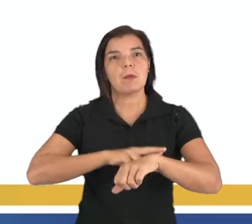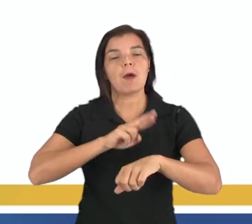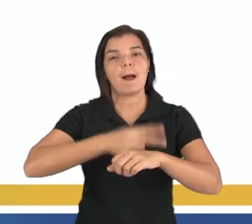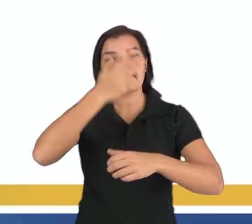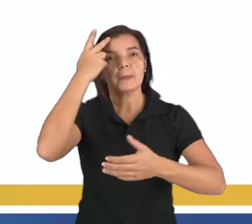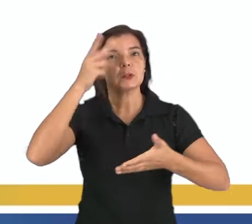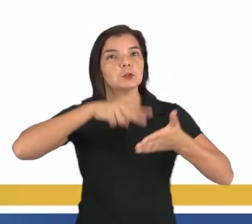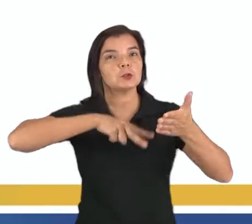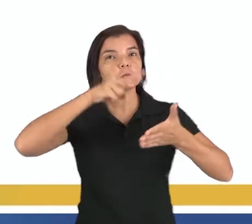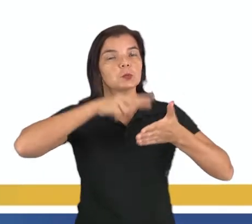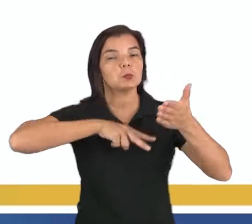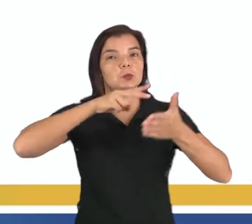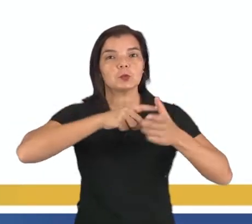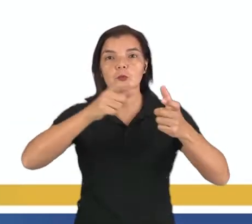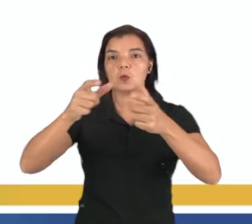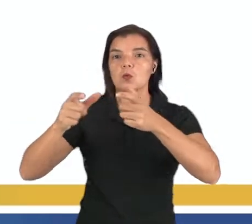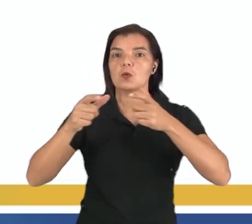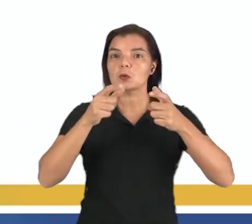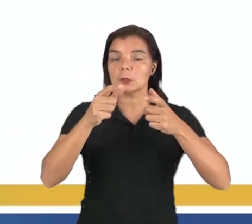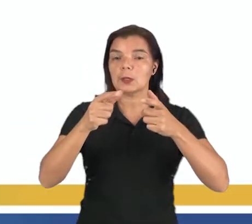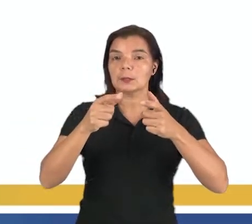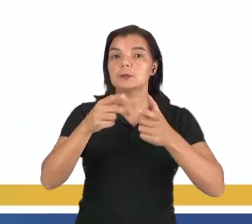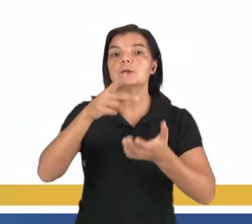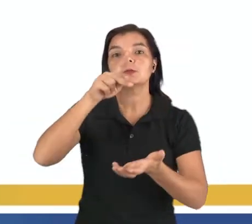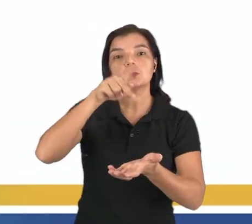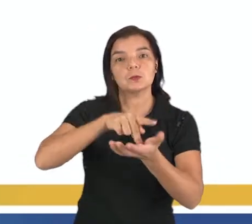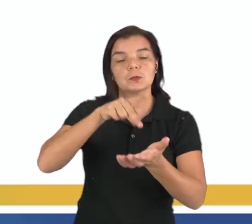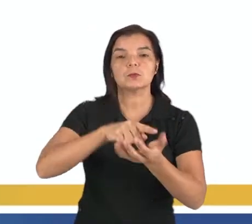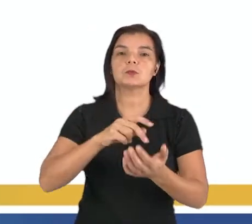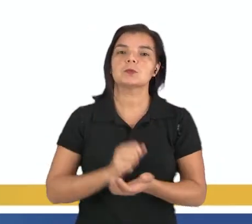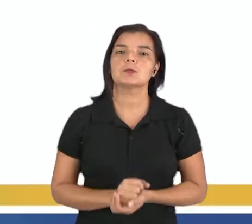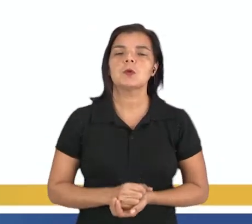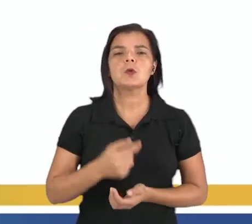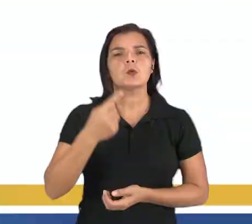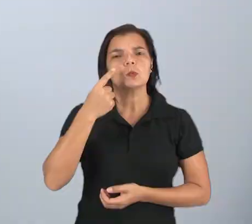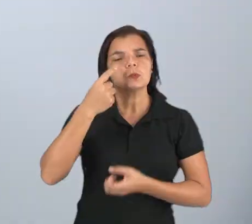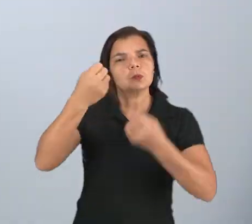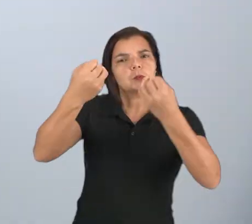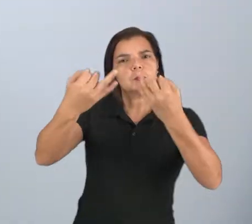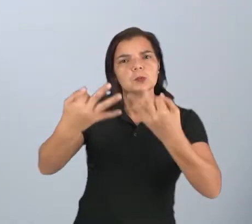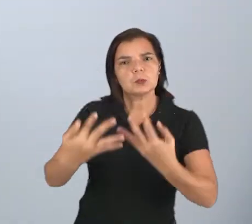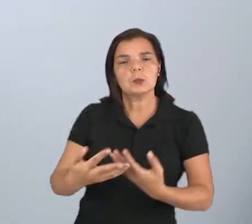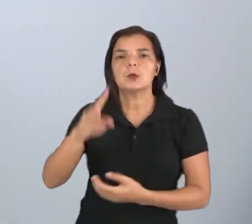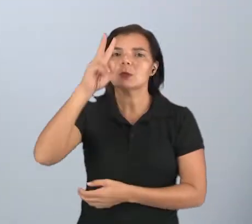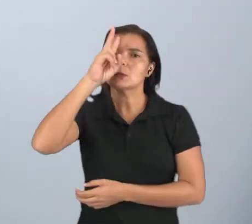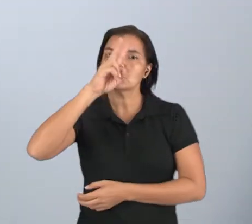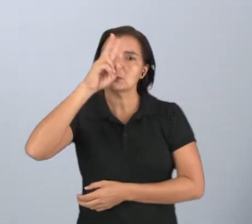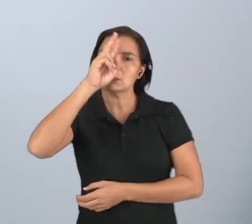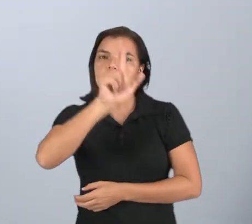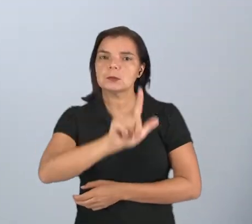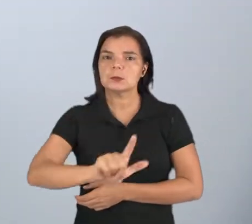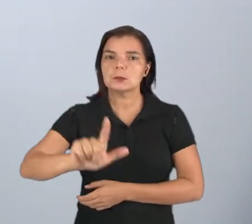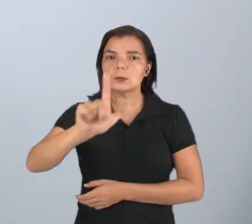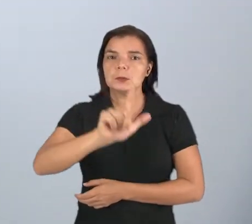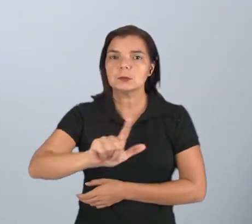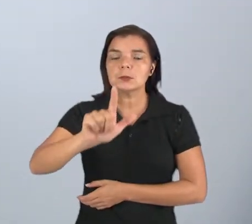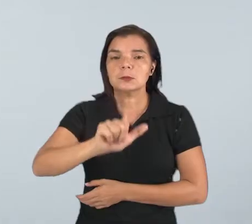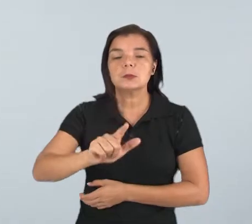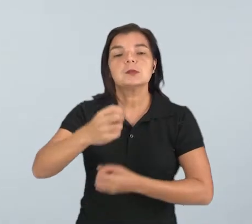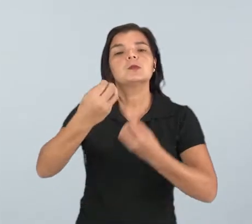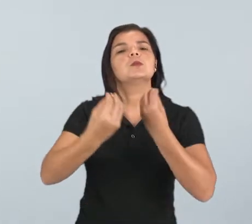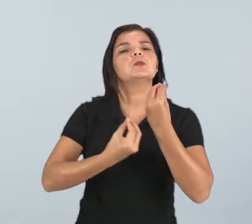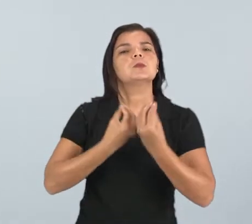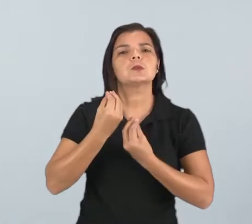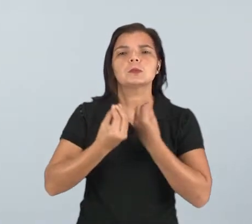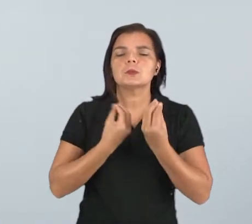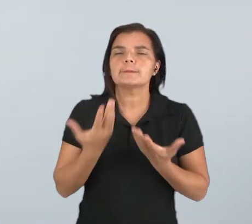ao leitor por cenários e situações reais. Ou seja, quando nós falamos de uma memória literária, nós falamos